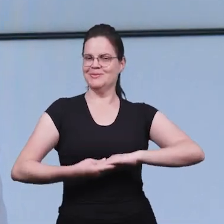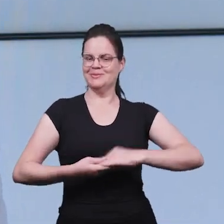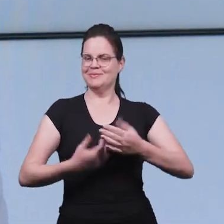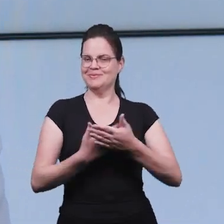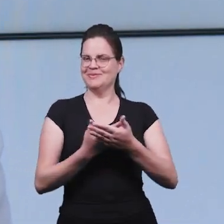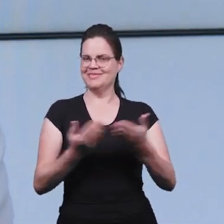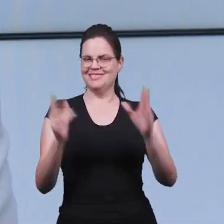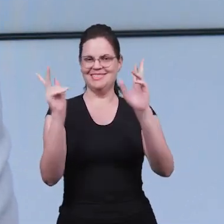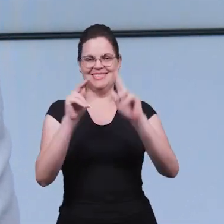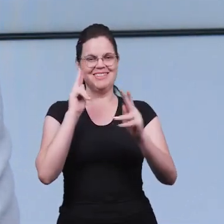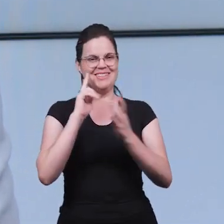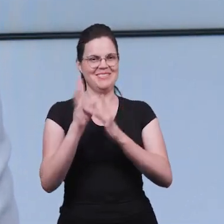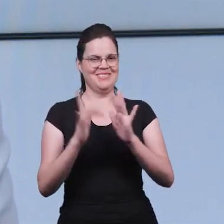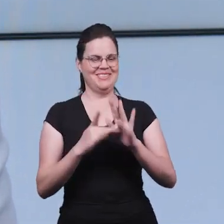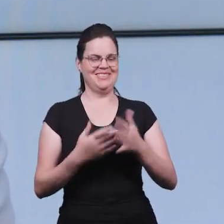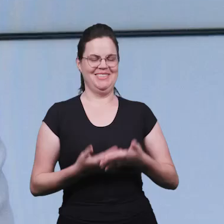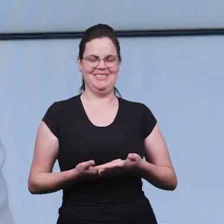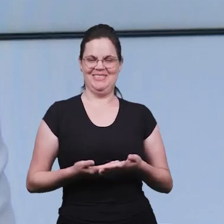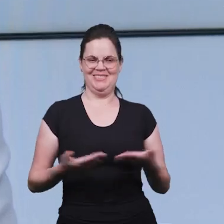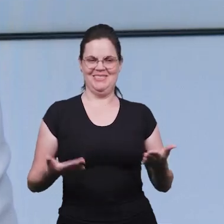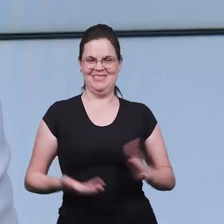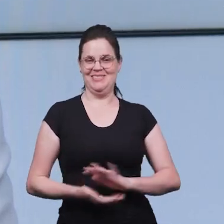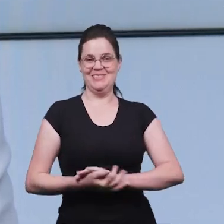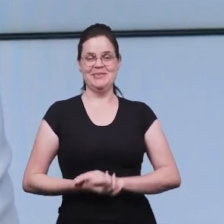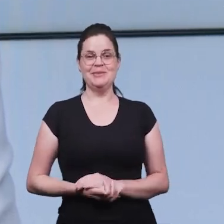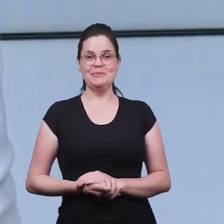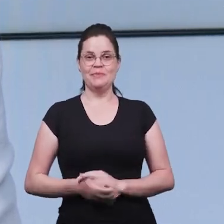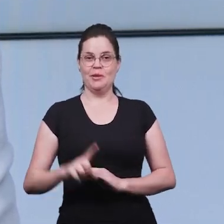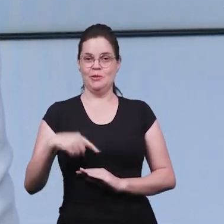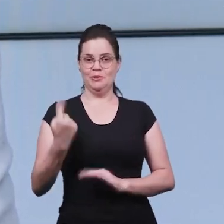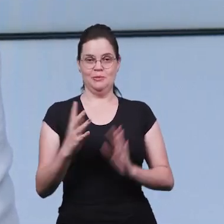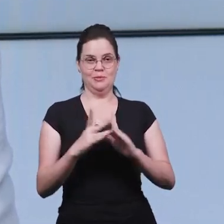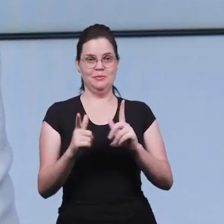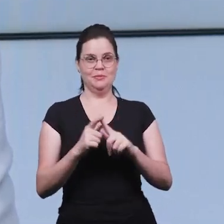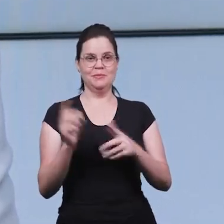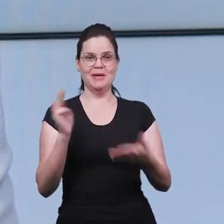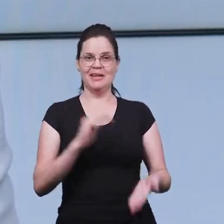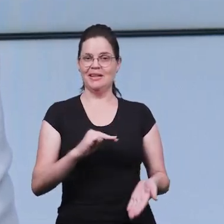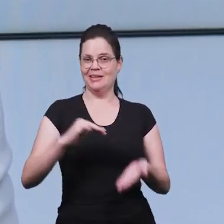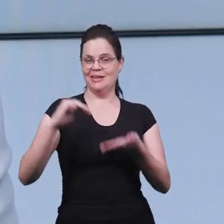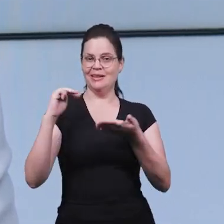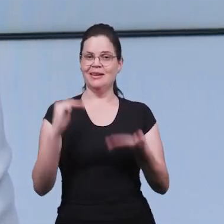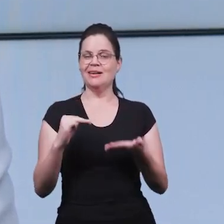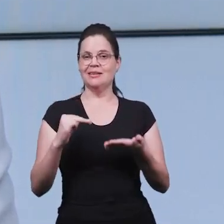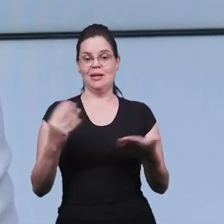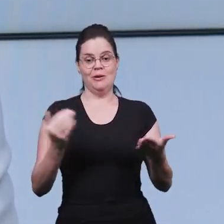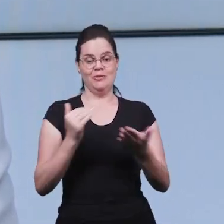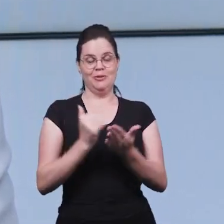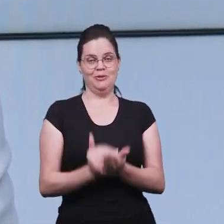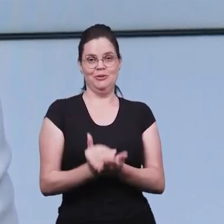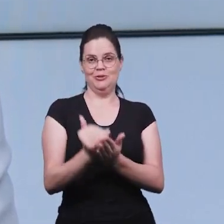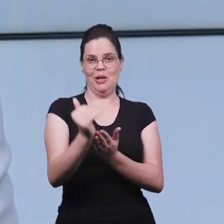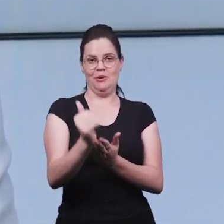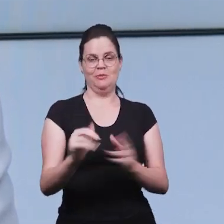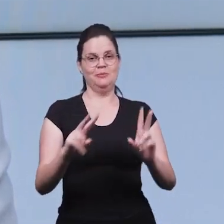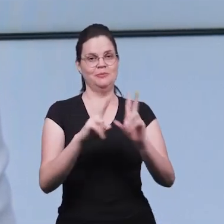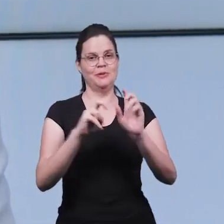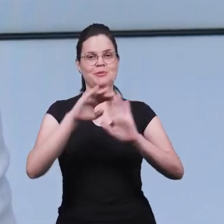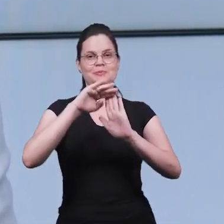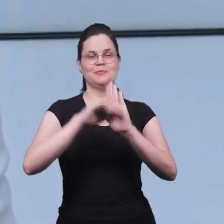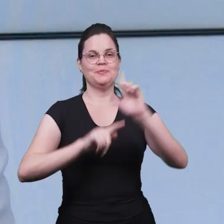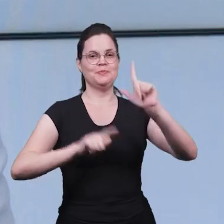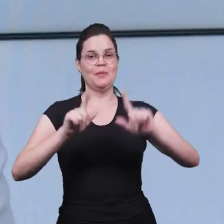Eu saúdo todos os que nos assistem com a paz do Senhor Jesus. Nós somos a Igreja Cristã Maranata, estamos começando agora o